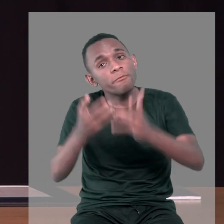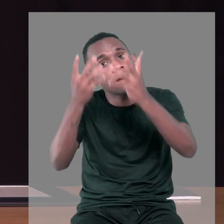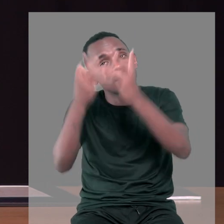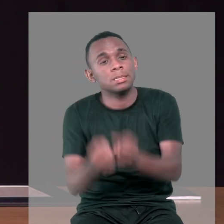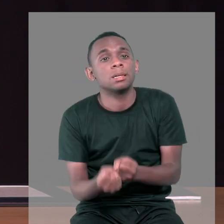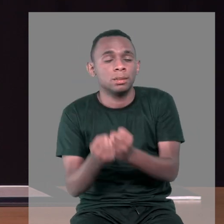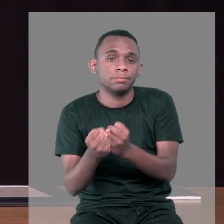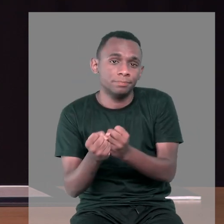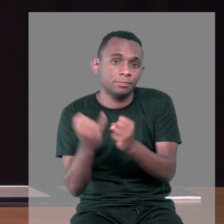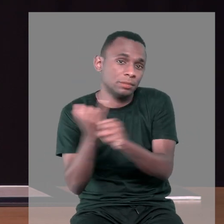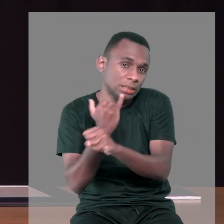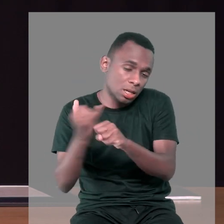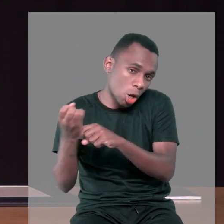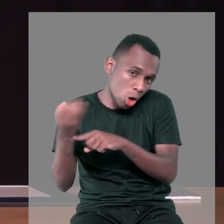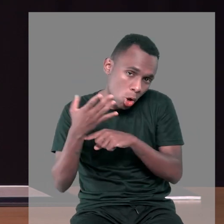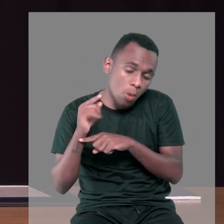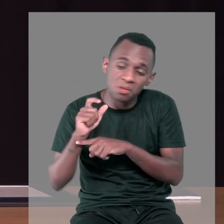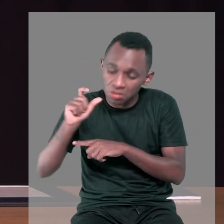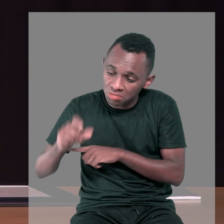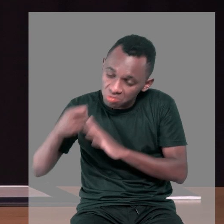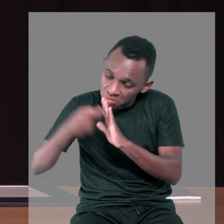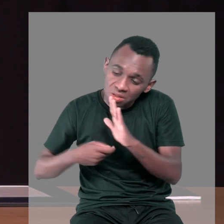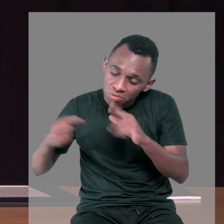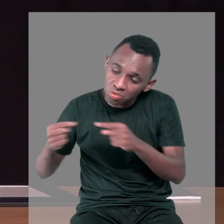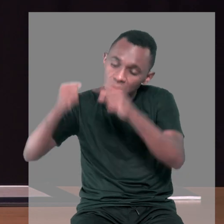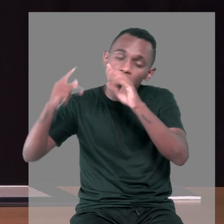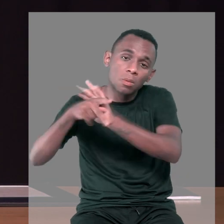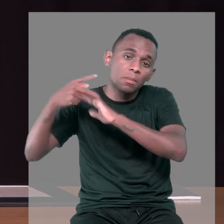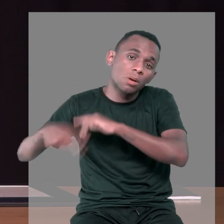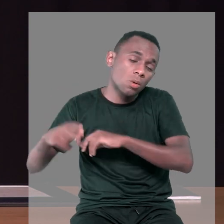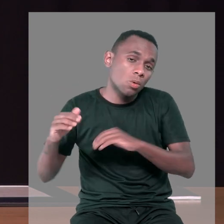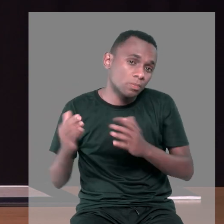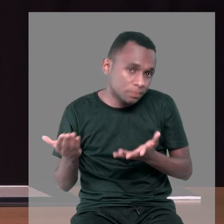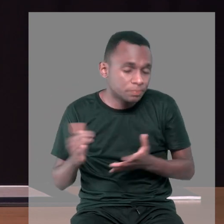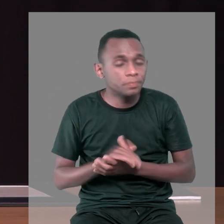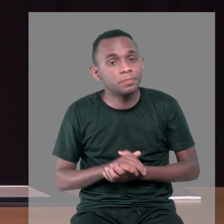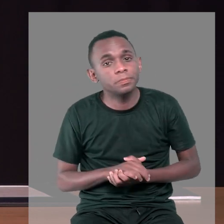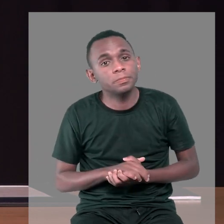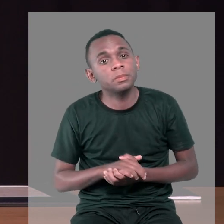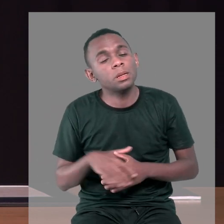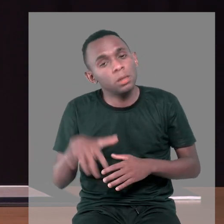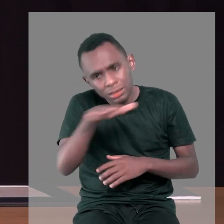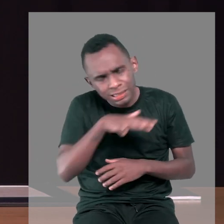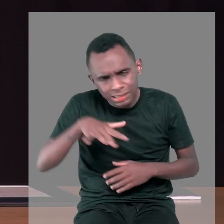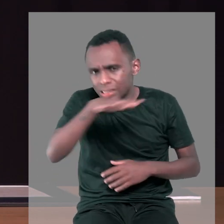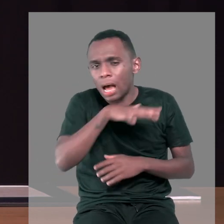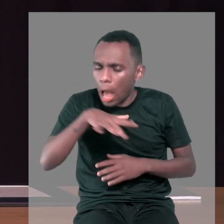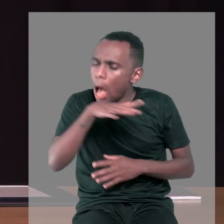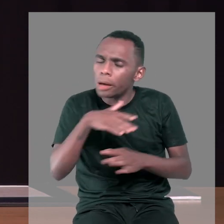moderna, ela toca forçosamente na questão da ideologia, visto que estamos falando de uma